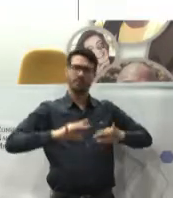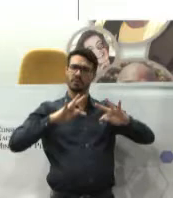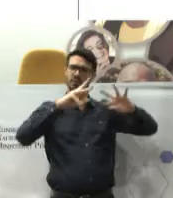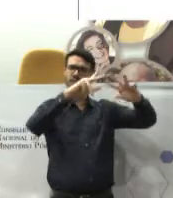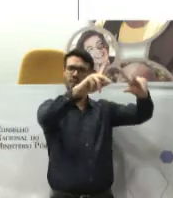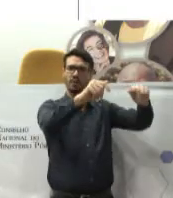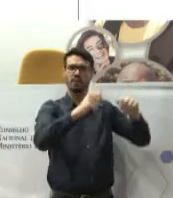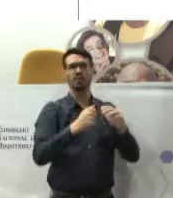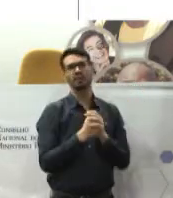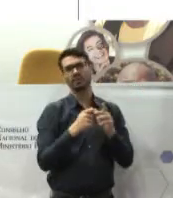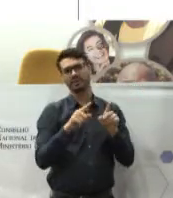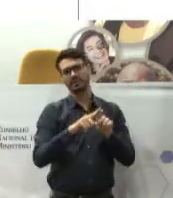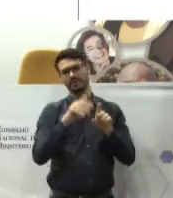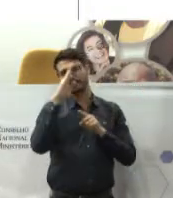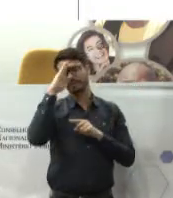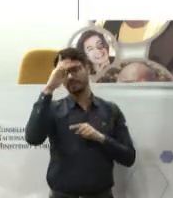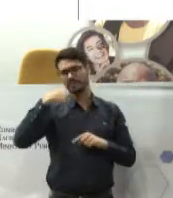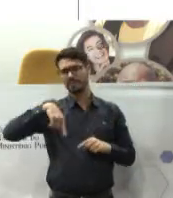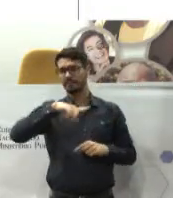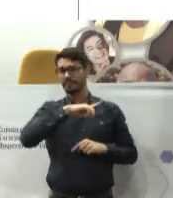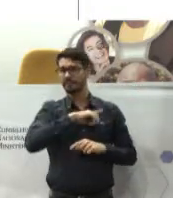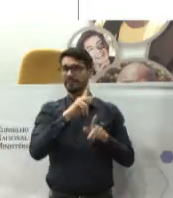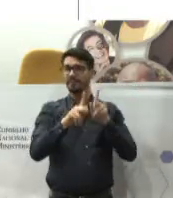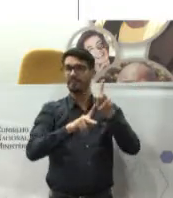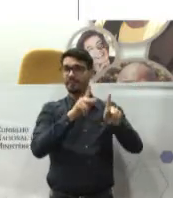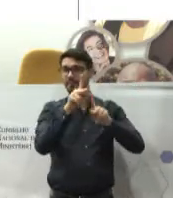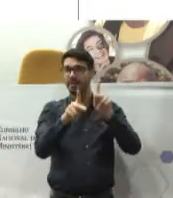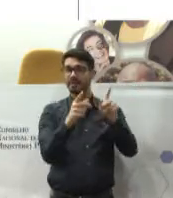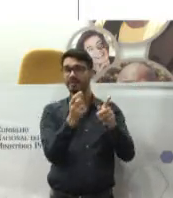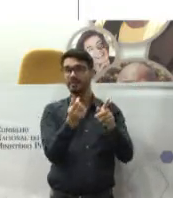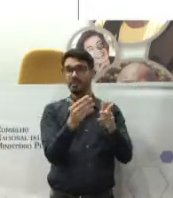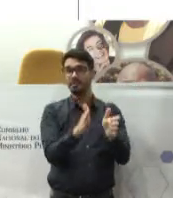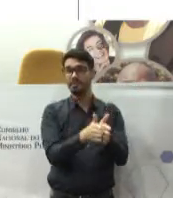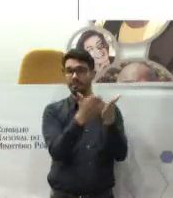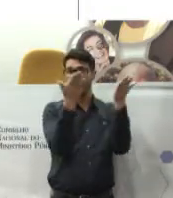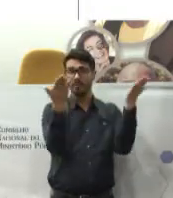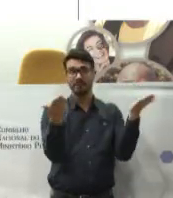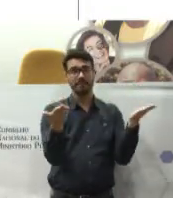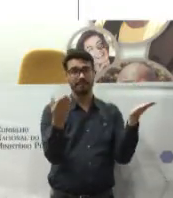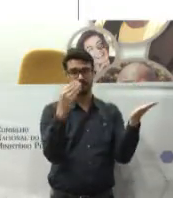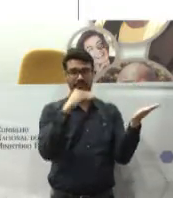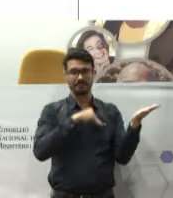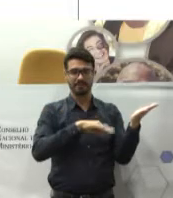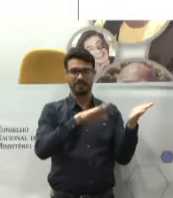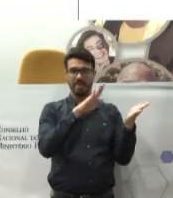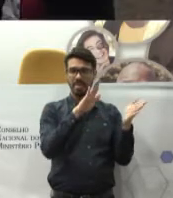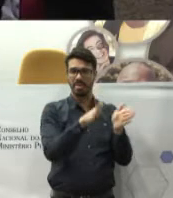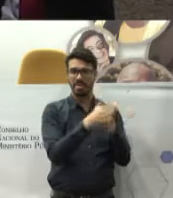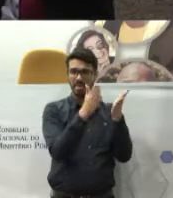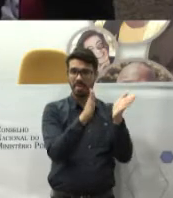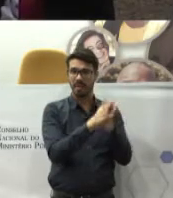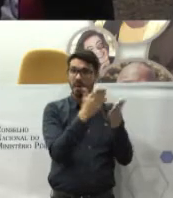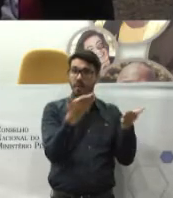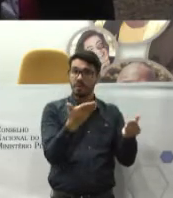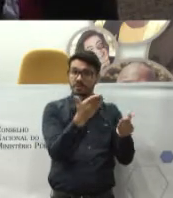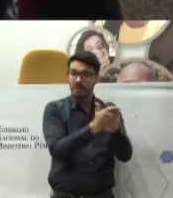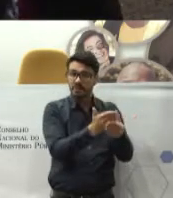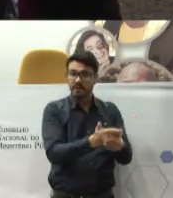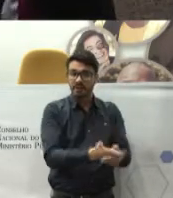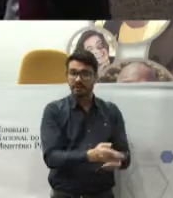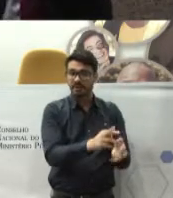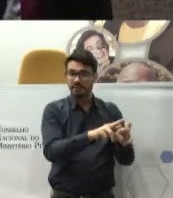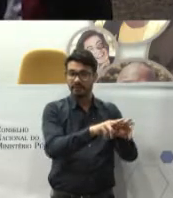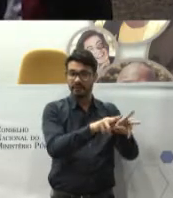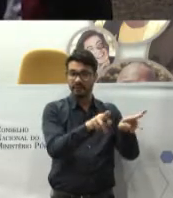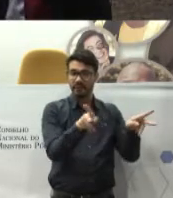nós. Populações vulneráveis. É disso que a gente tem que pensar quando fala em judicialização hoje. Não apenas